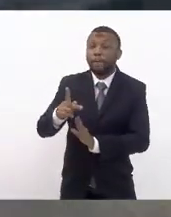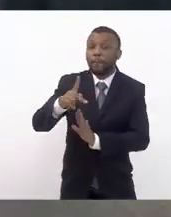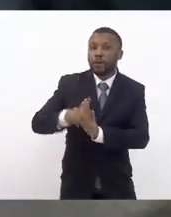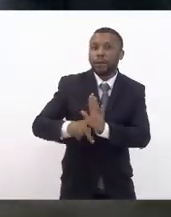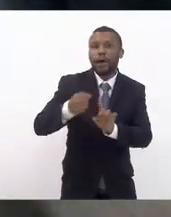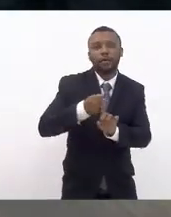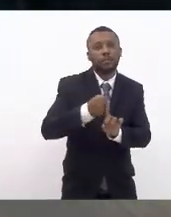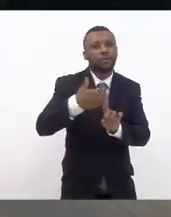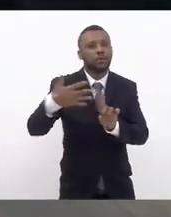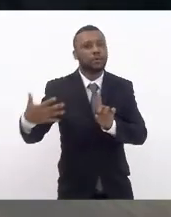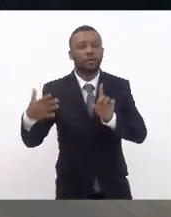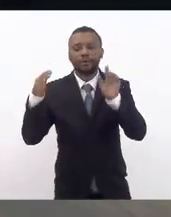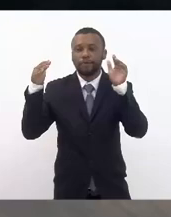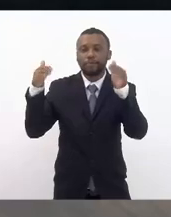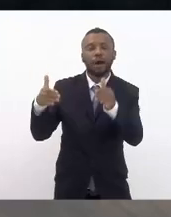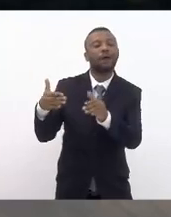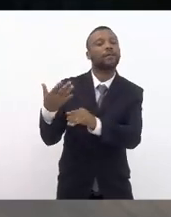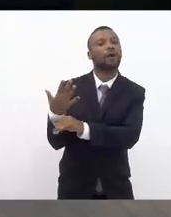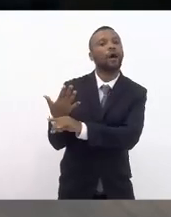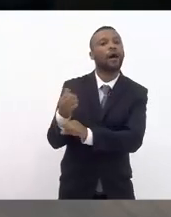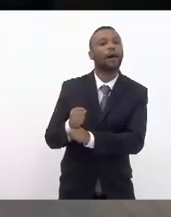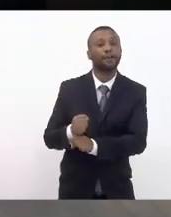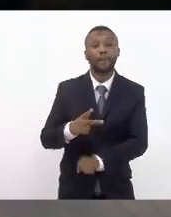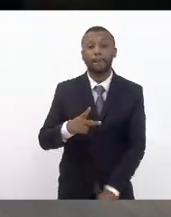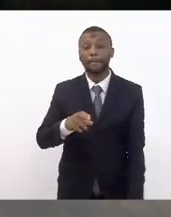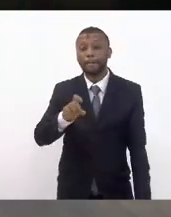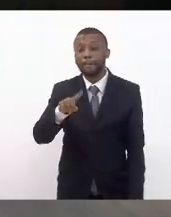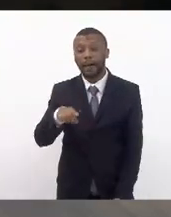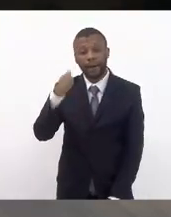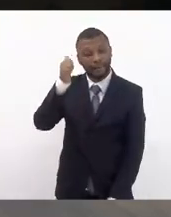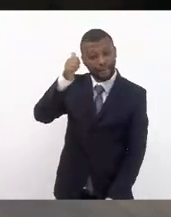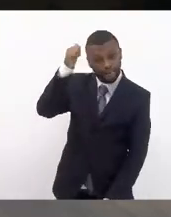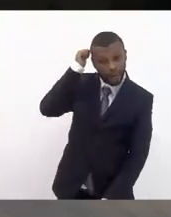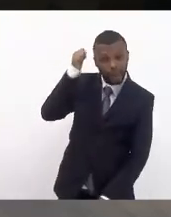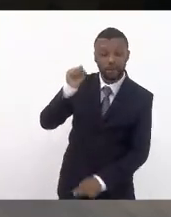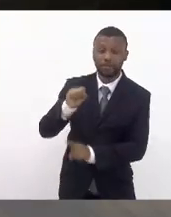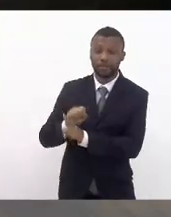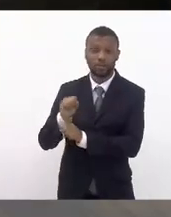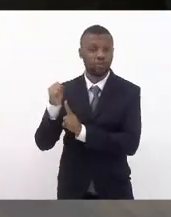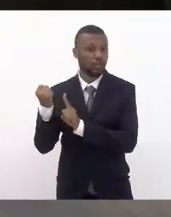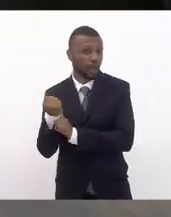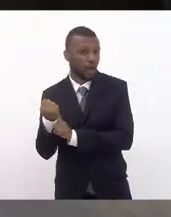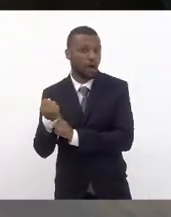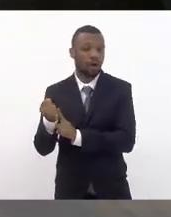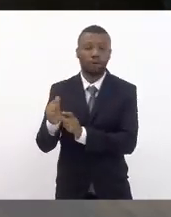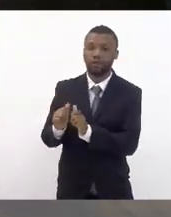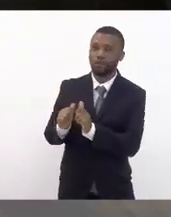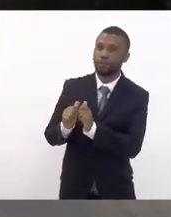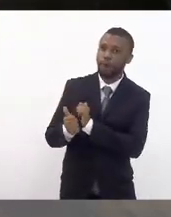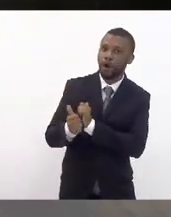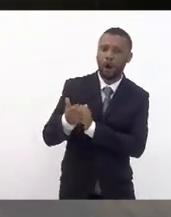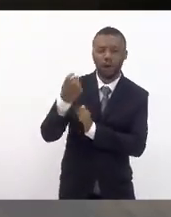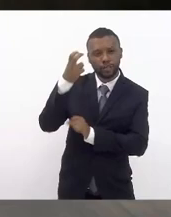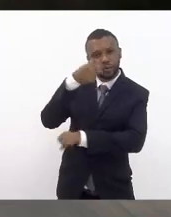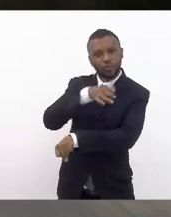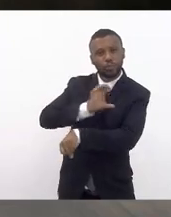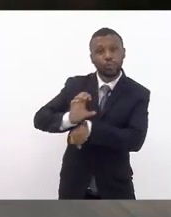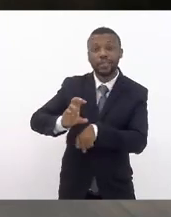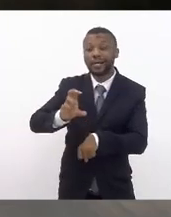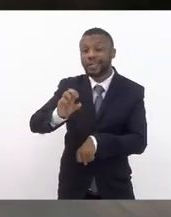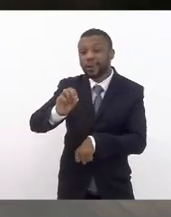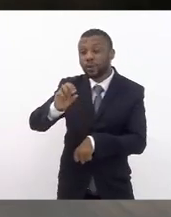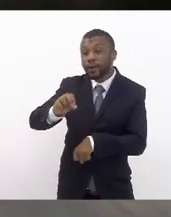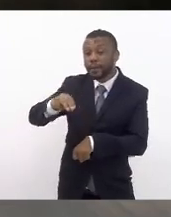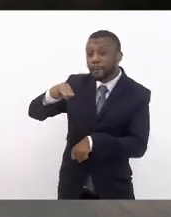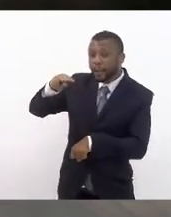extensão da UERJ, pré-vestibular social, esporte e cultura, 50 milhões de investimentos em